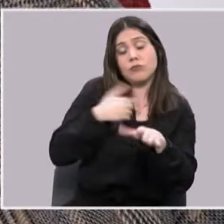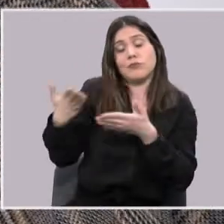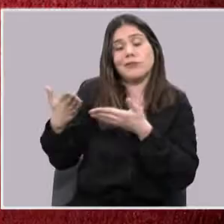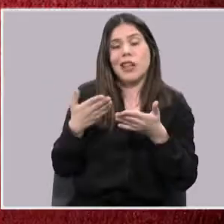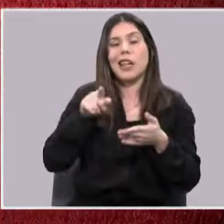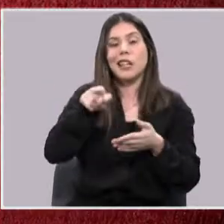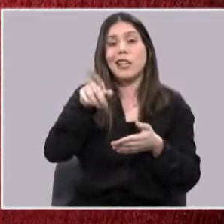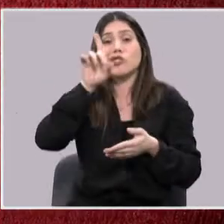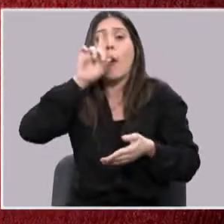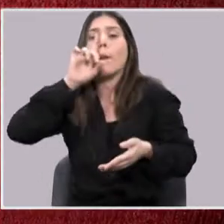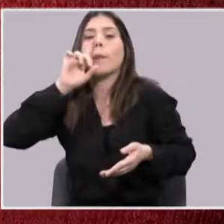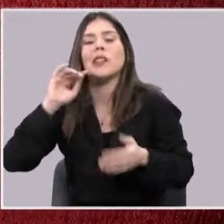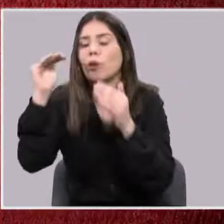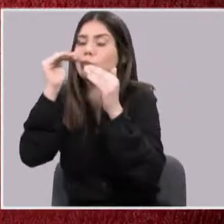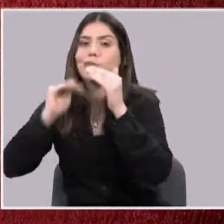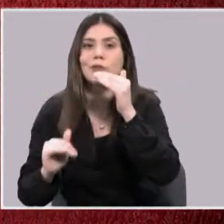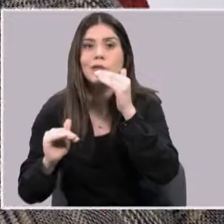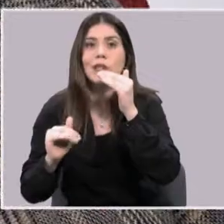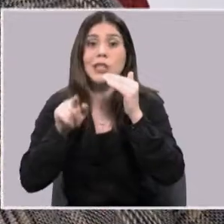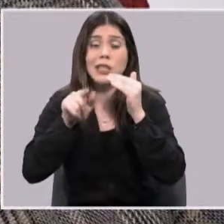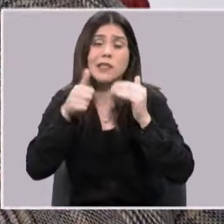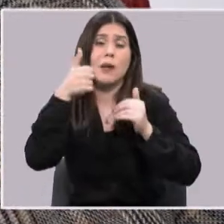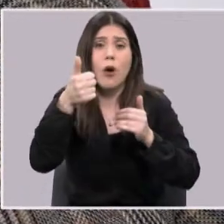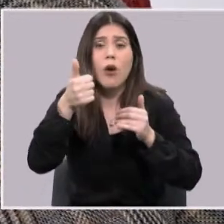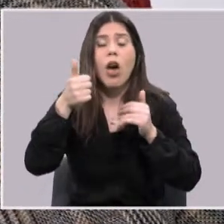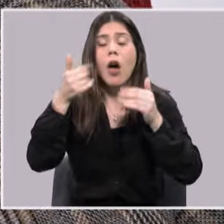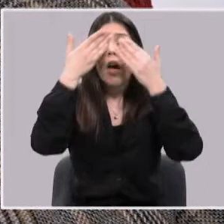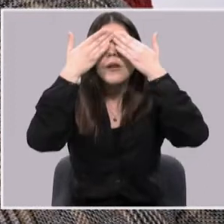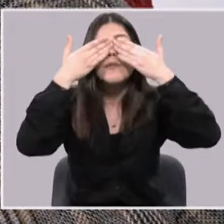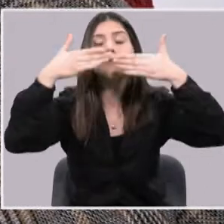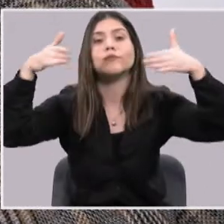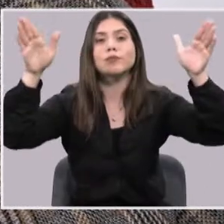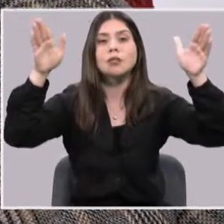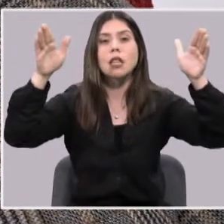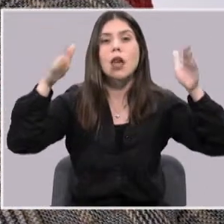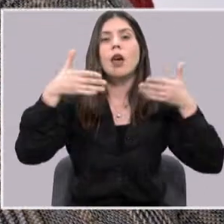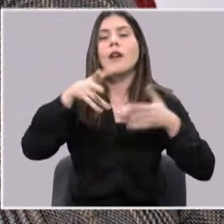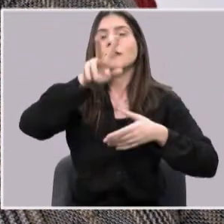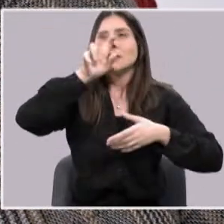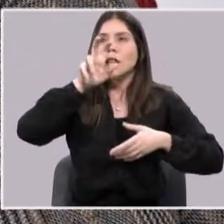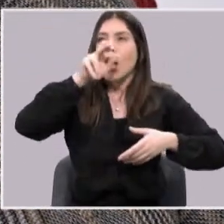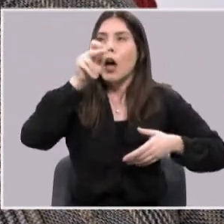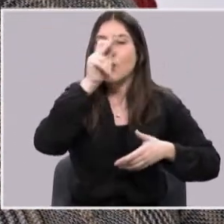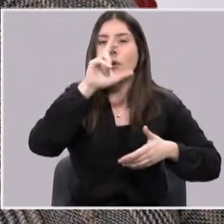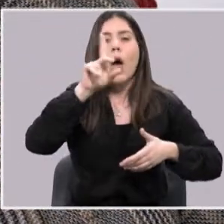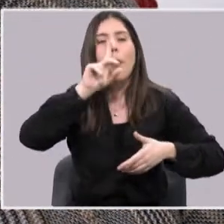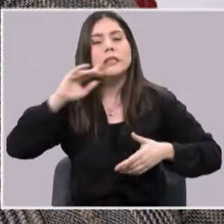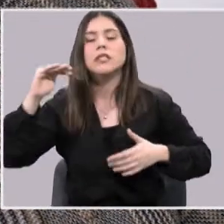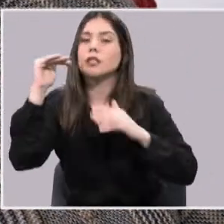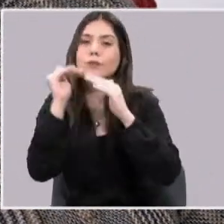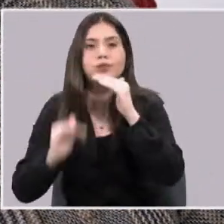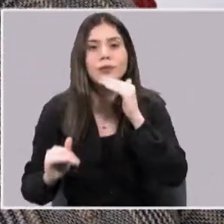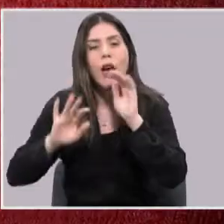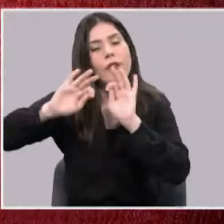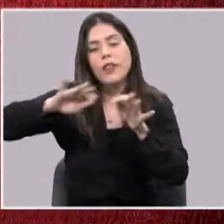eles mintam menos e, por isso, estamos a contribuir para higienizar a democracia, portanto, para tornar a democracia mais respirável, com